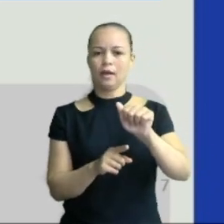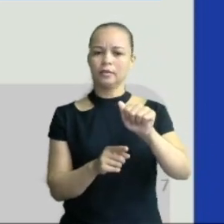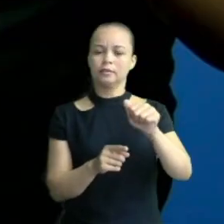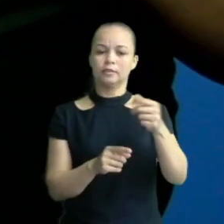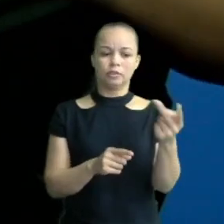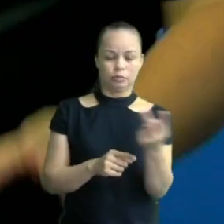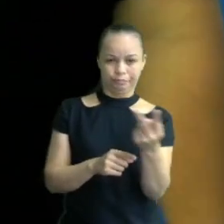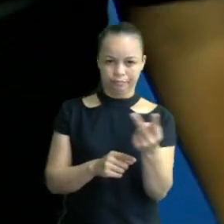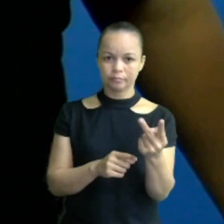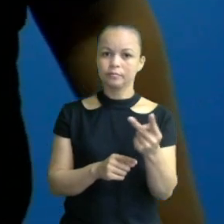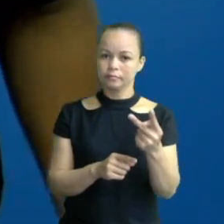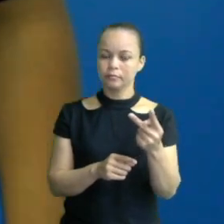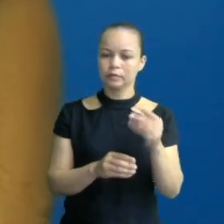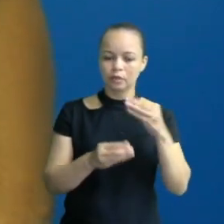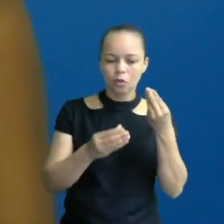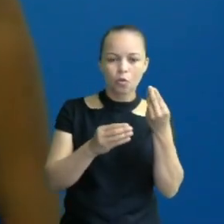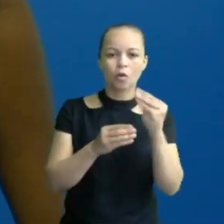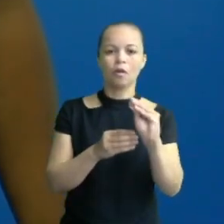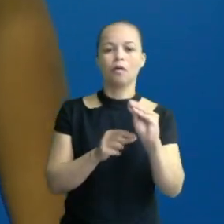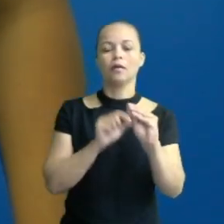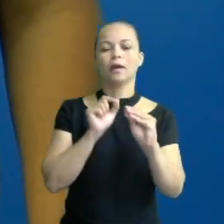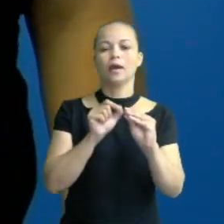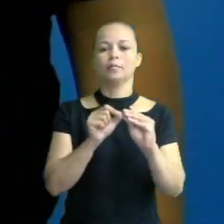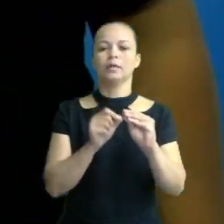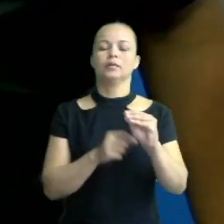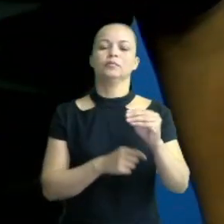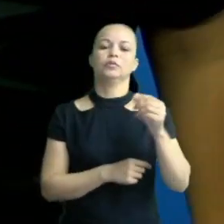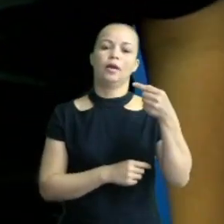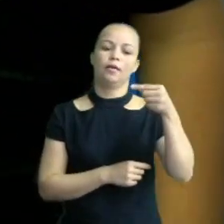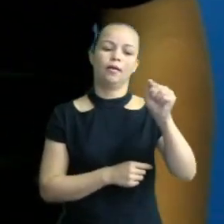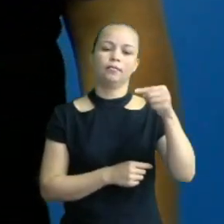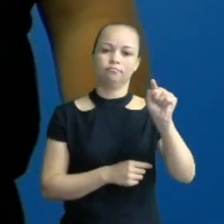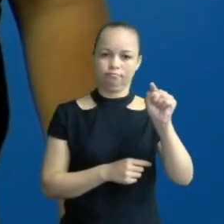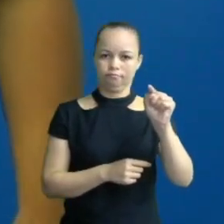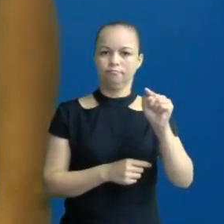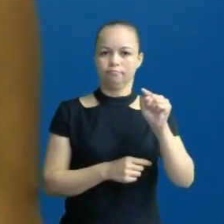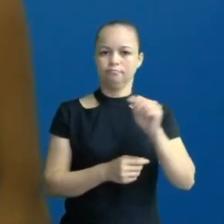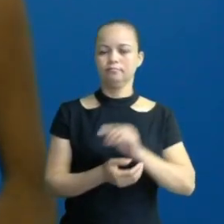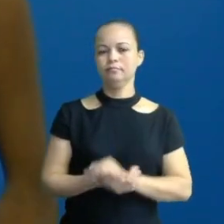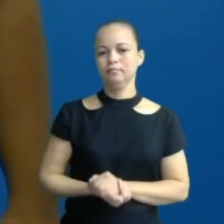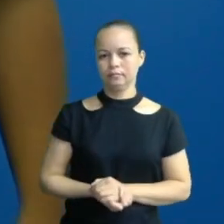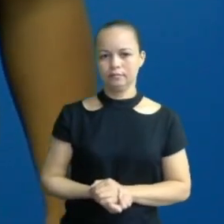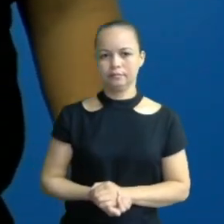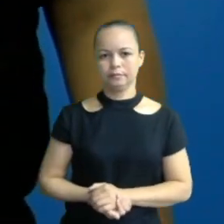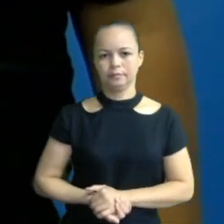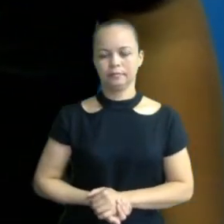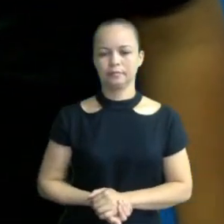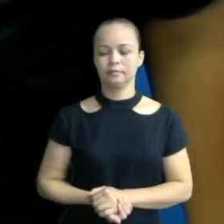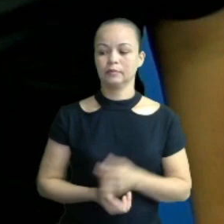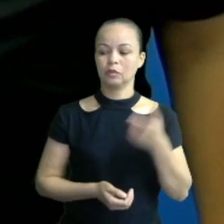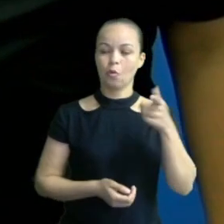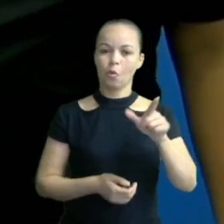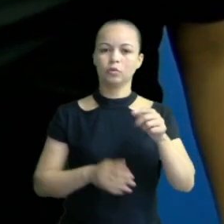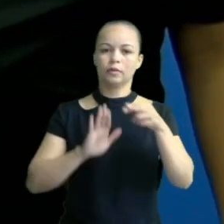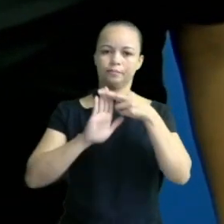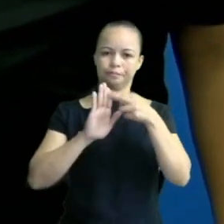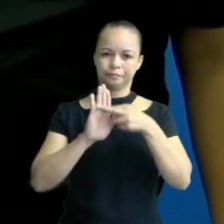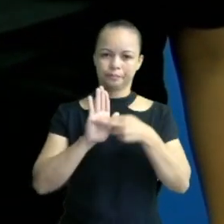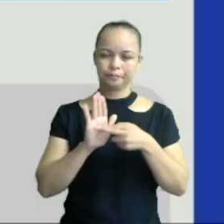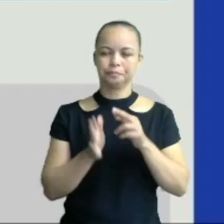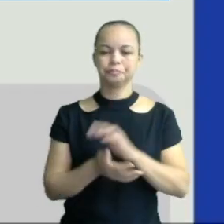dos dois, colocaremos a crase. Certo, gente? Nossa outra regrinha.